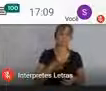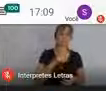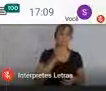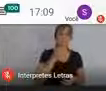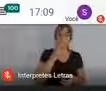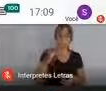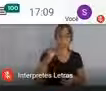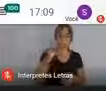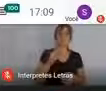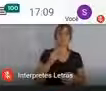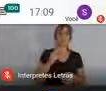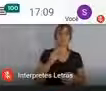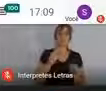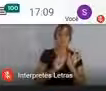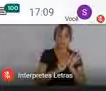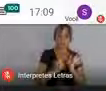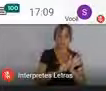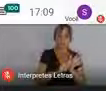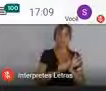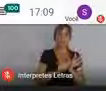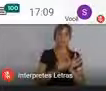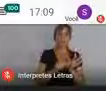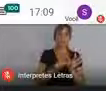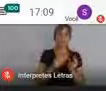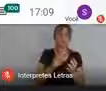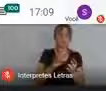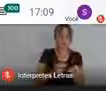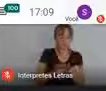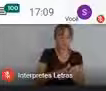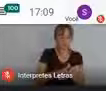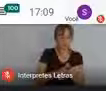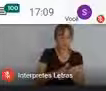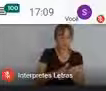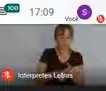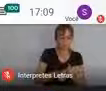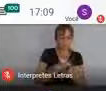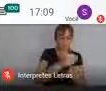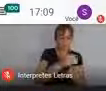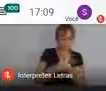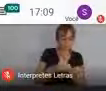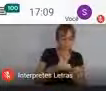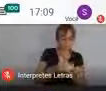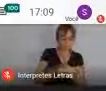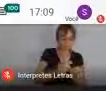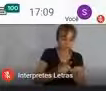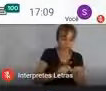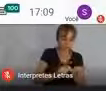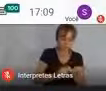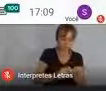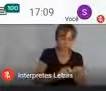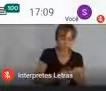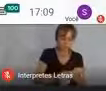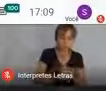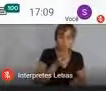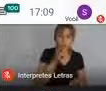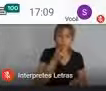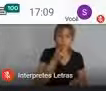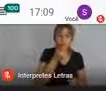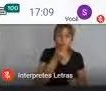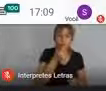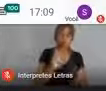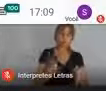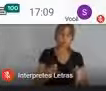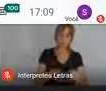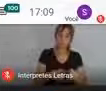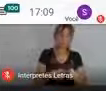fumo, maconha, porronca, tabaco e birra. Então, essas são as lexias registradas aí.